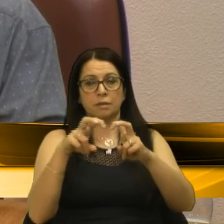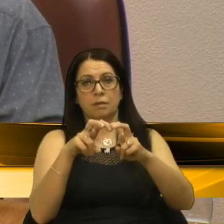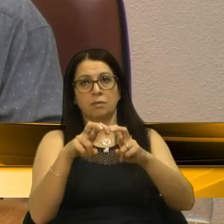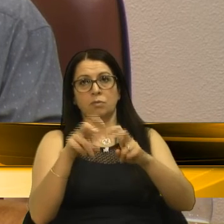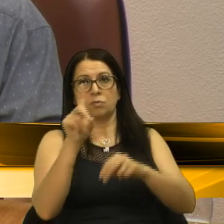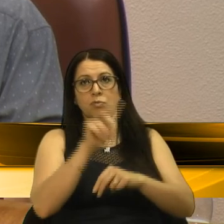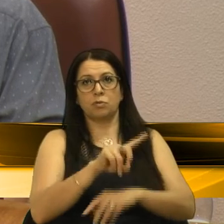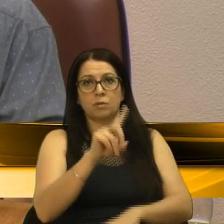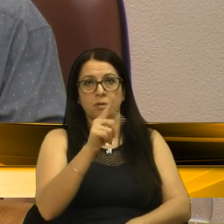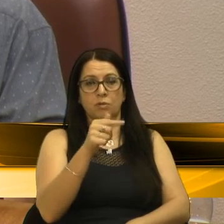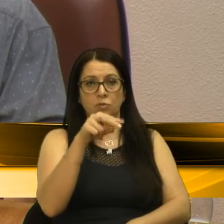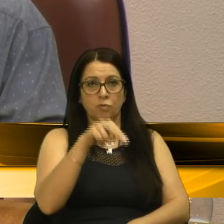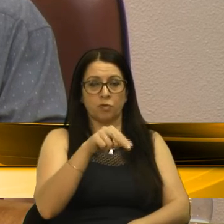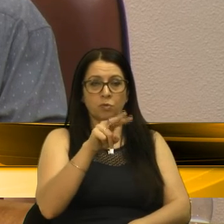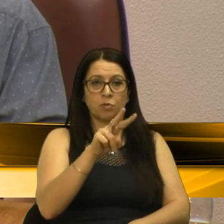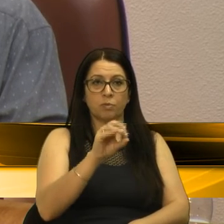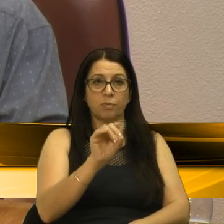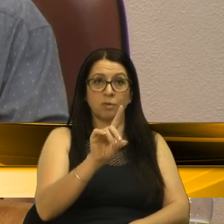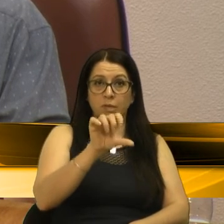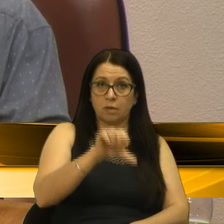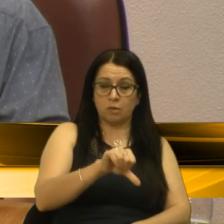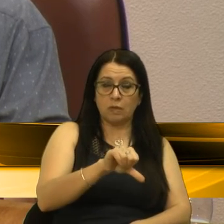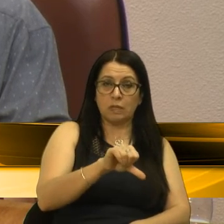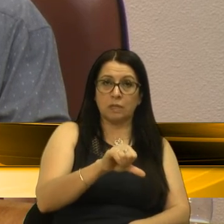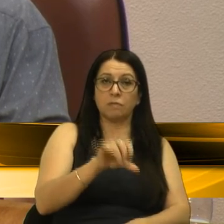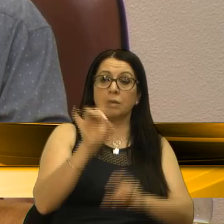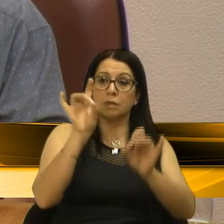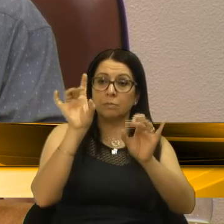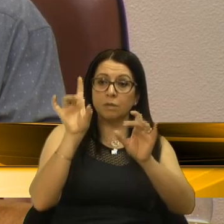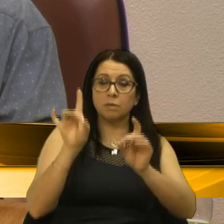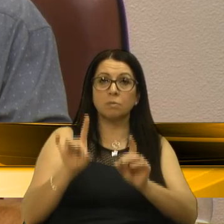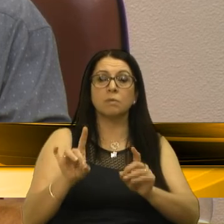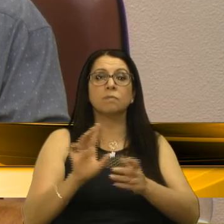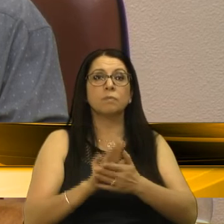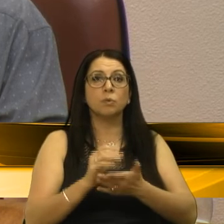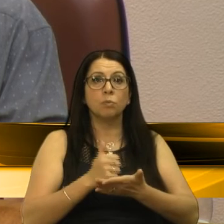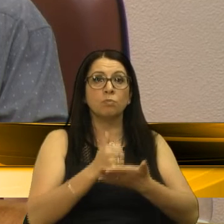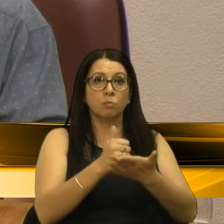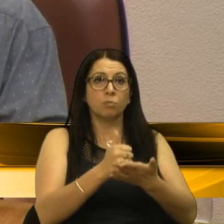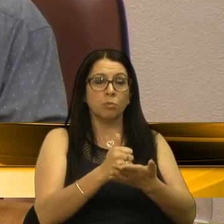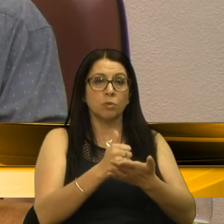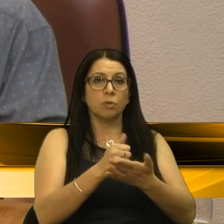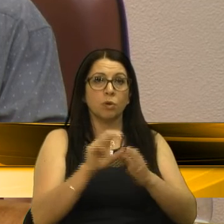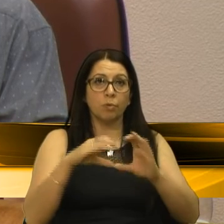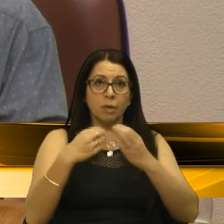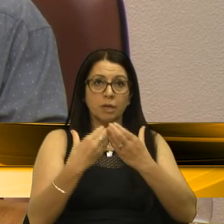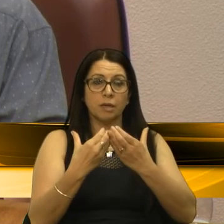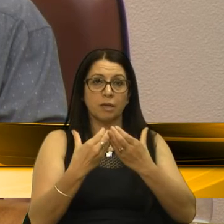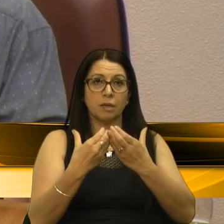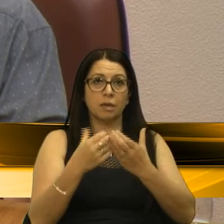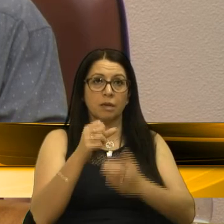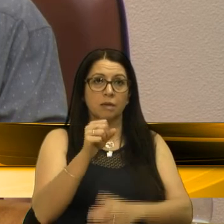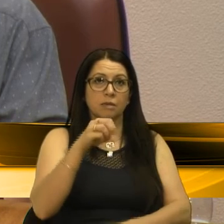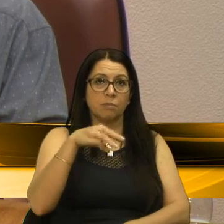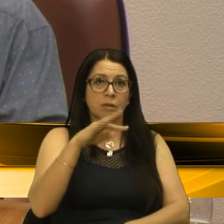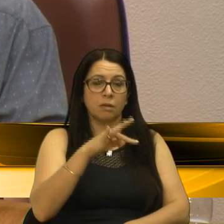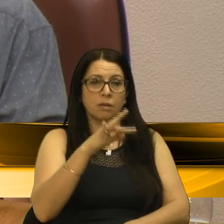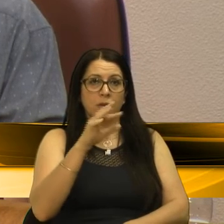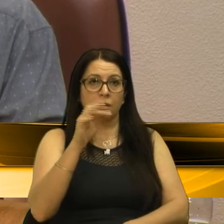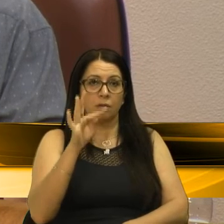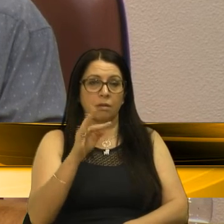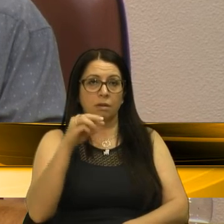dia 17 de novembro de 2019, especialmente com o apoio e a mobilidade pela